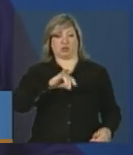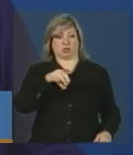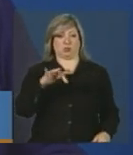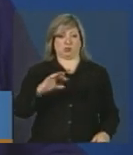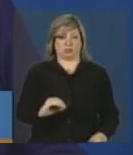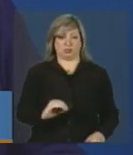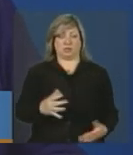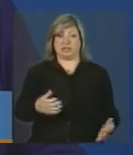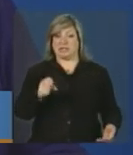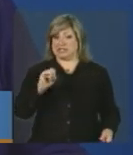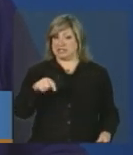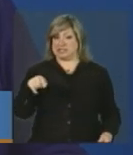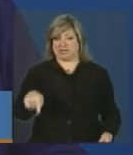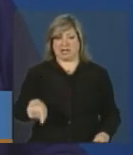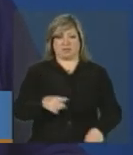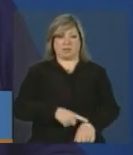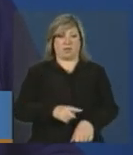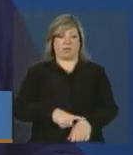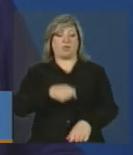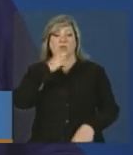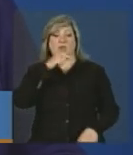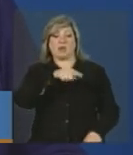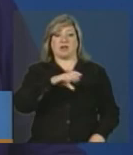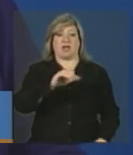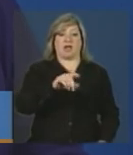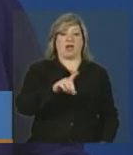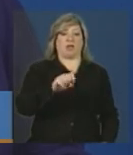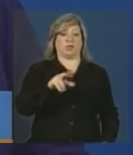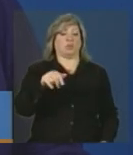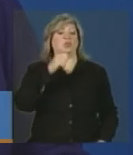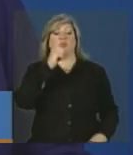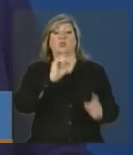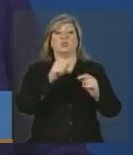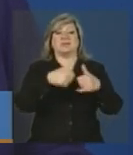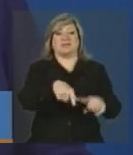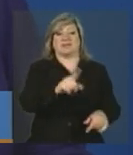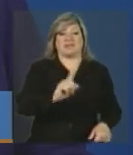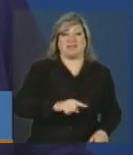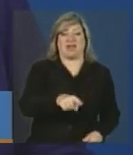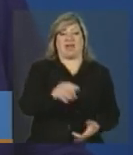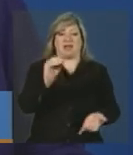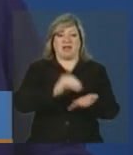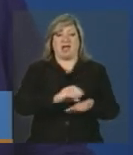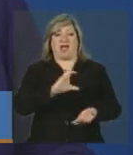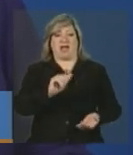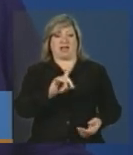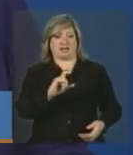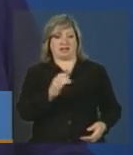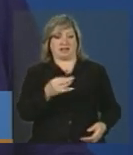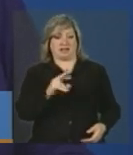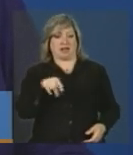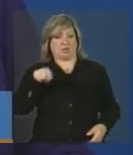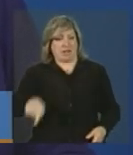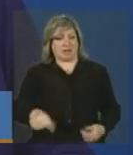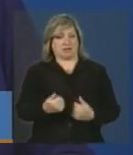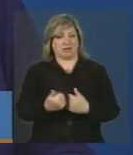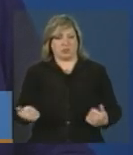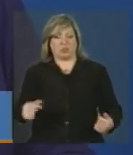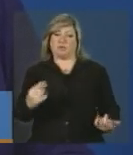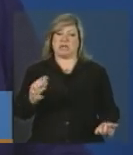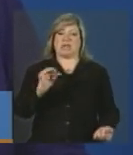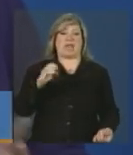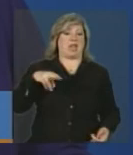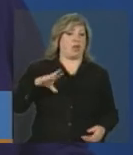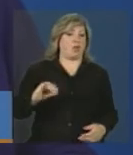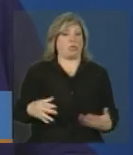SUAS já não tiver cadastrado este adjunto, um técnico, um coordenador, enfim, quem ele vai indicar para